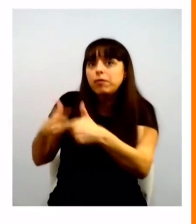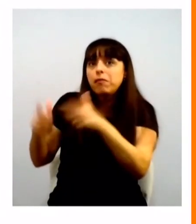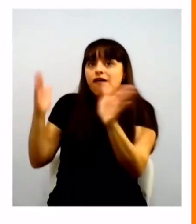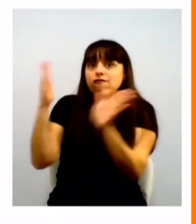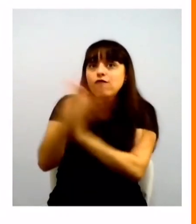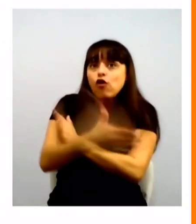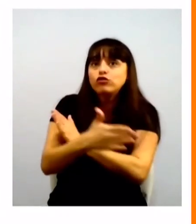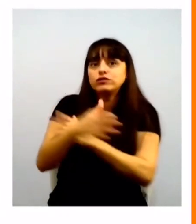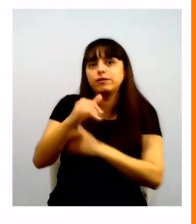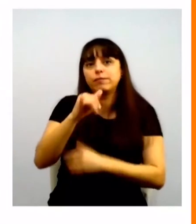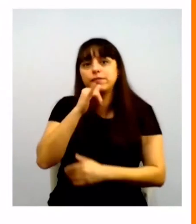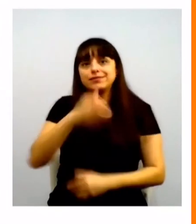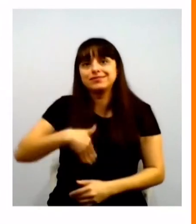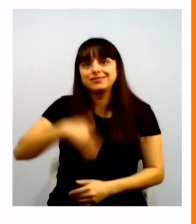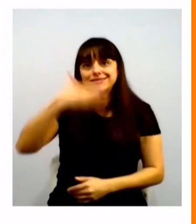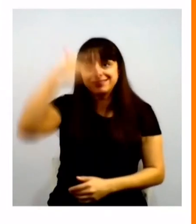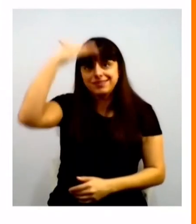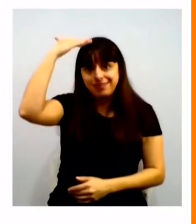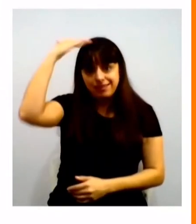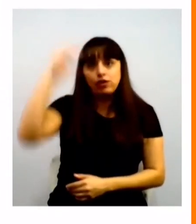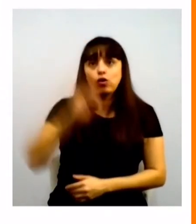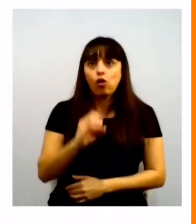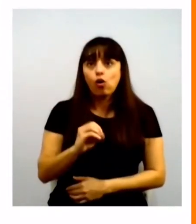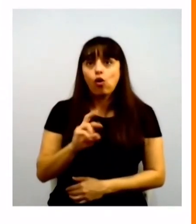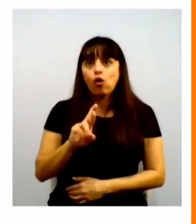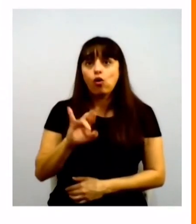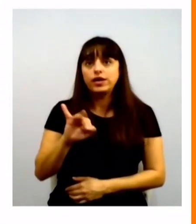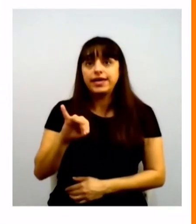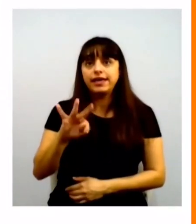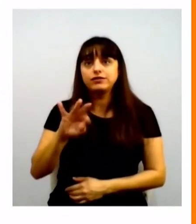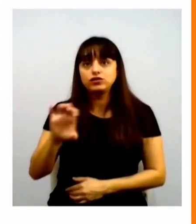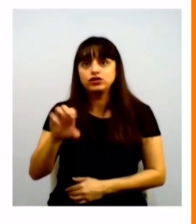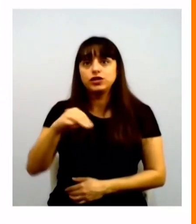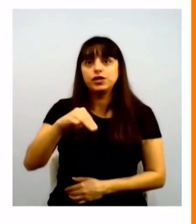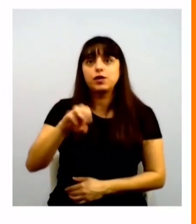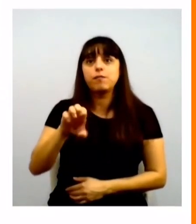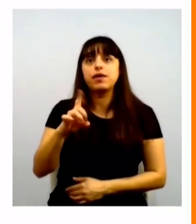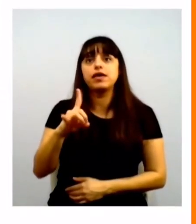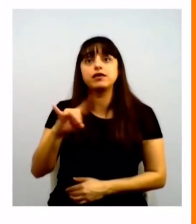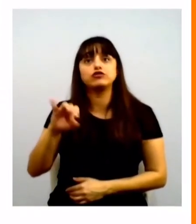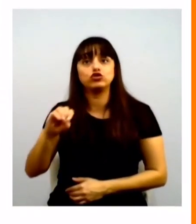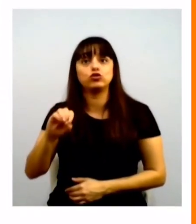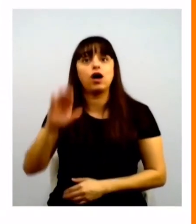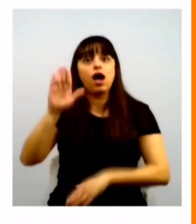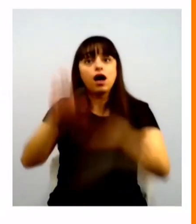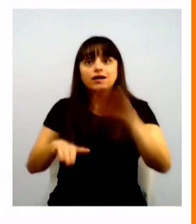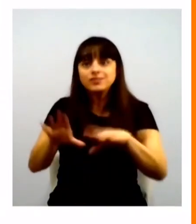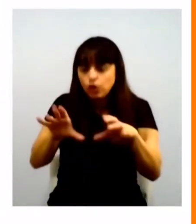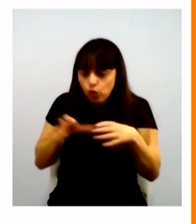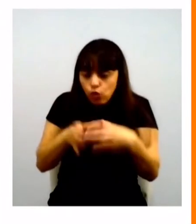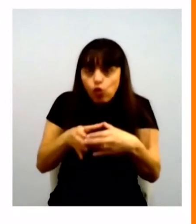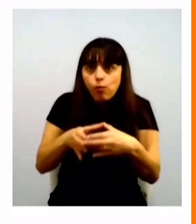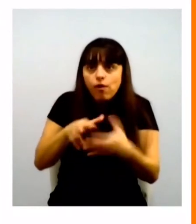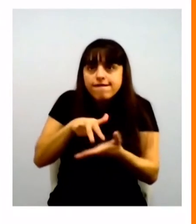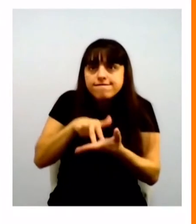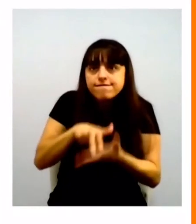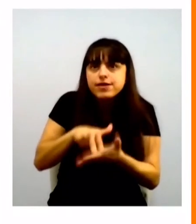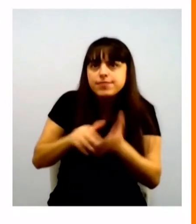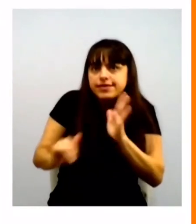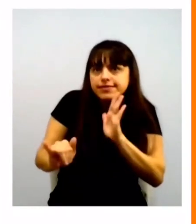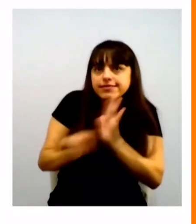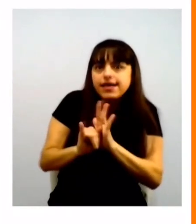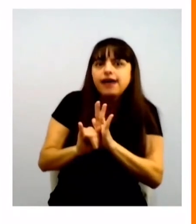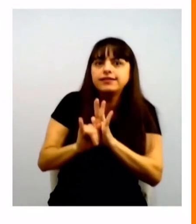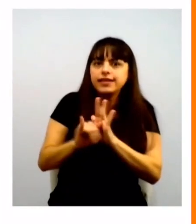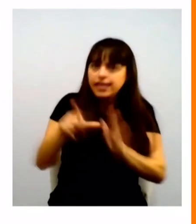Medio, mas quando mantêm sua vida cultural e têm uma identidade cultural, sabem de onde vêm, quem são,